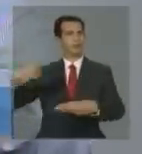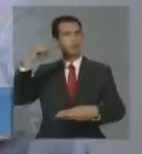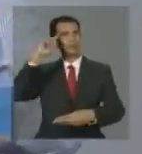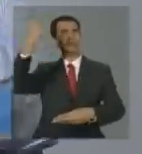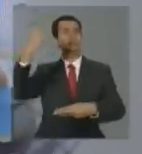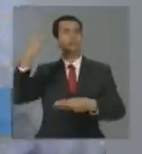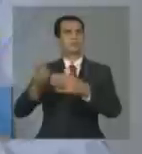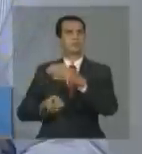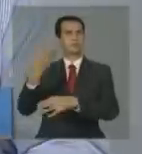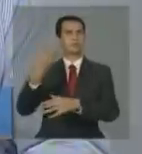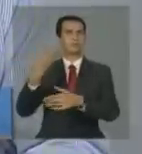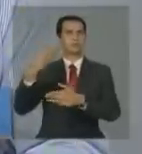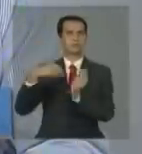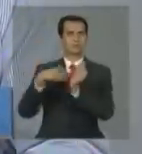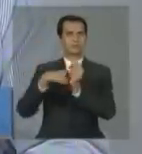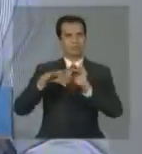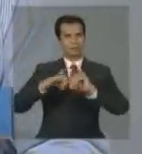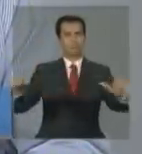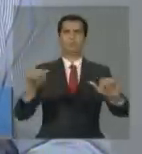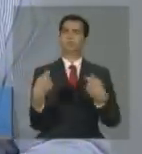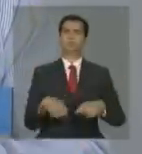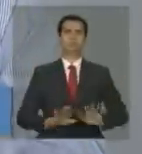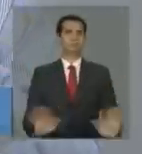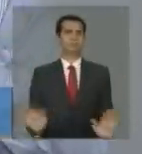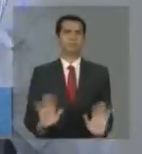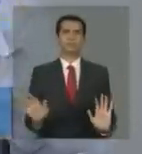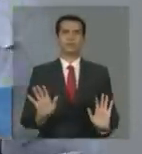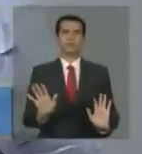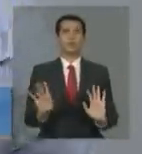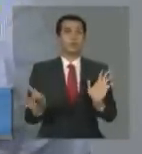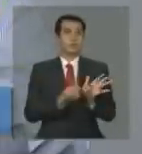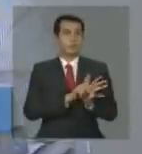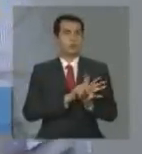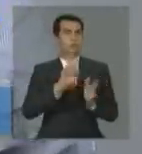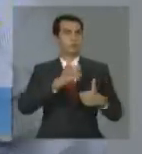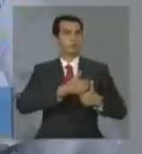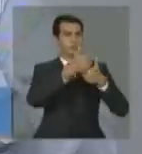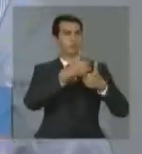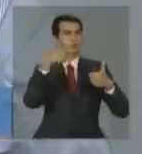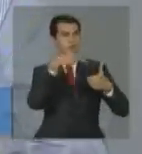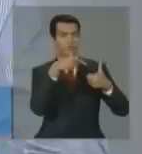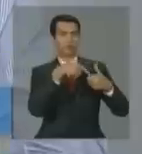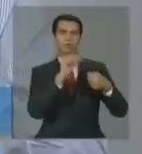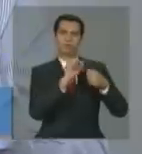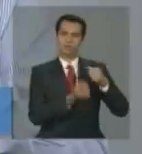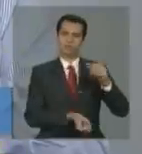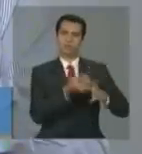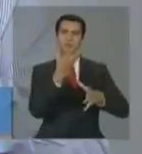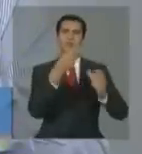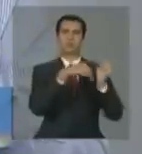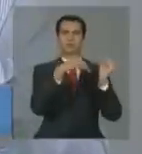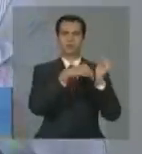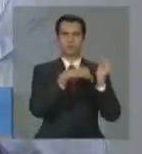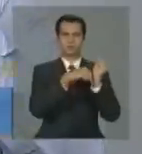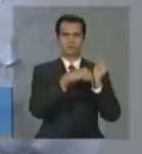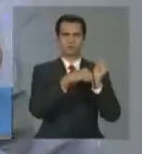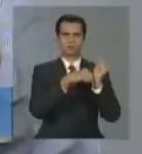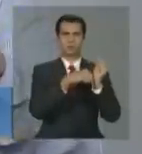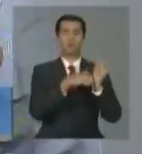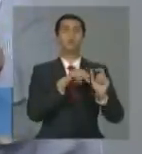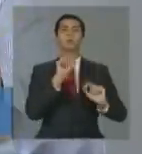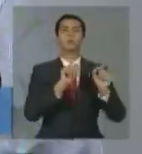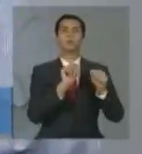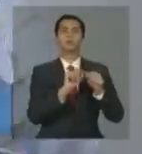aos usuários, aos aplicativos da rede SUAS. E o que é a gestão dessa senha? É basicamente